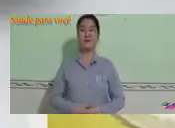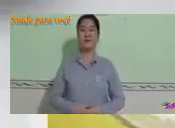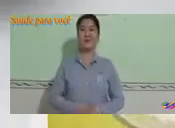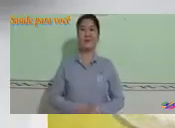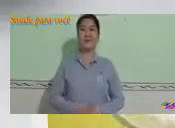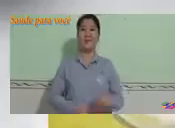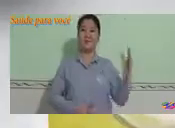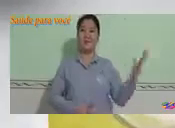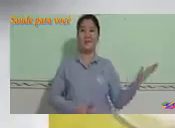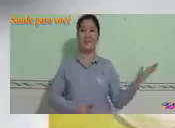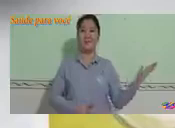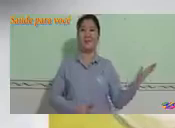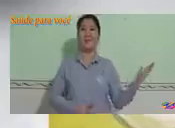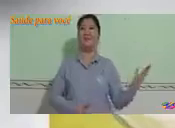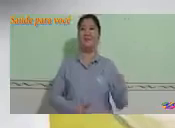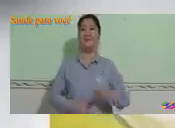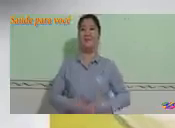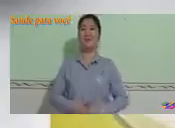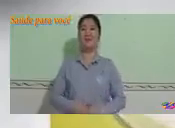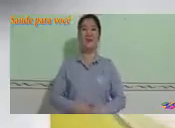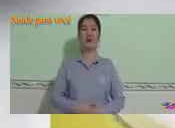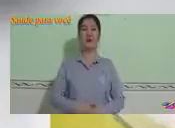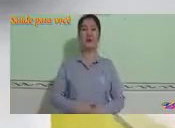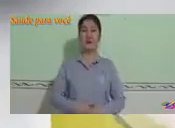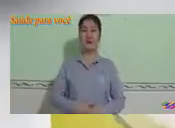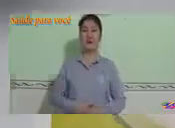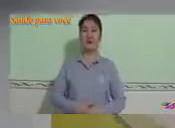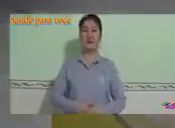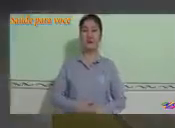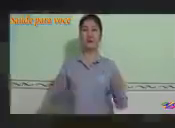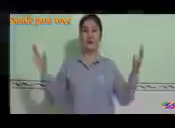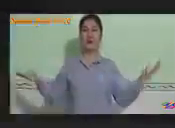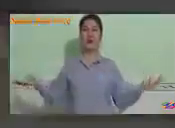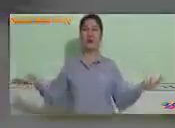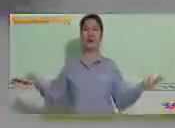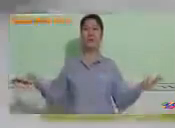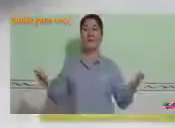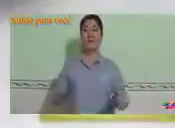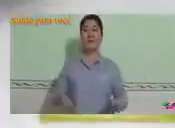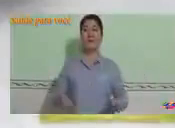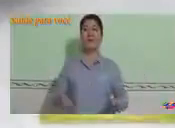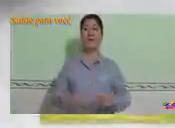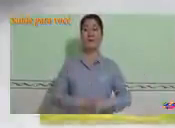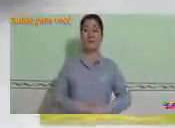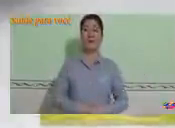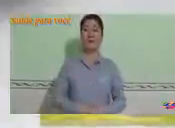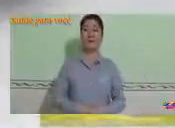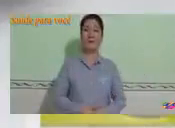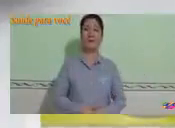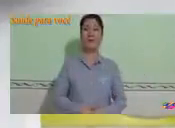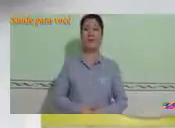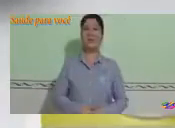vírgula, andar de bicicleta e caminhada é importante no processo de aumento de peso, vírgula, bem como evitar situações de